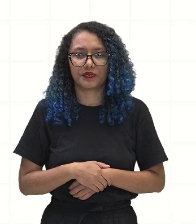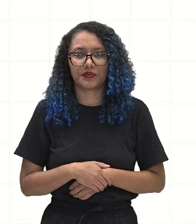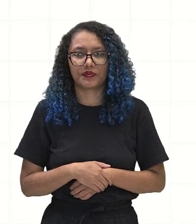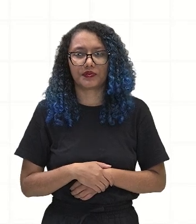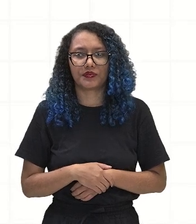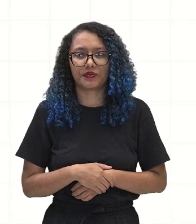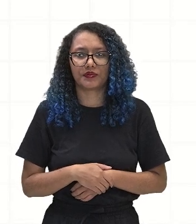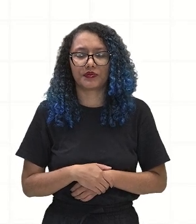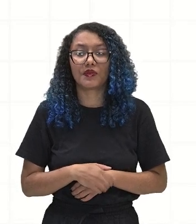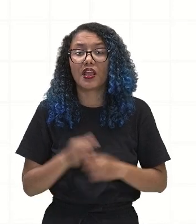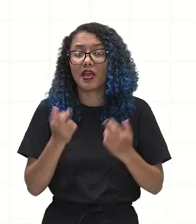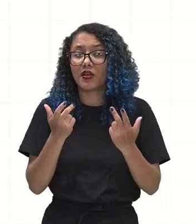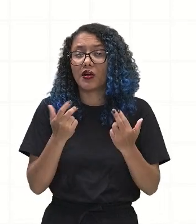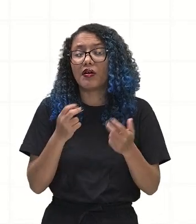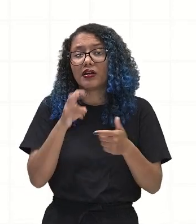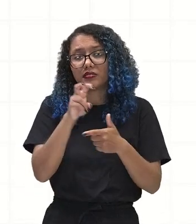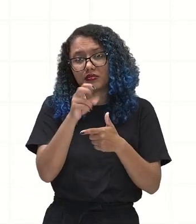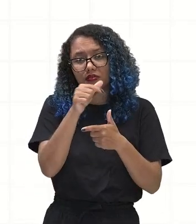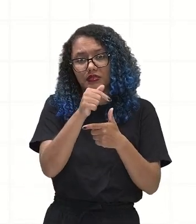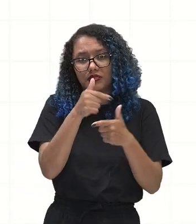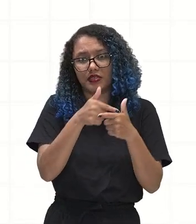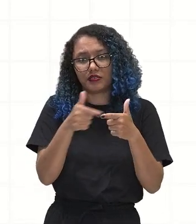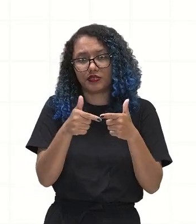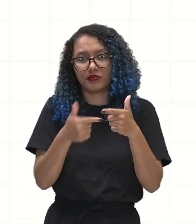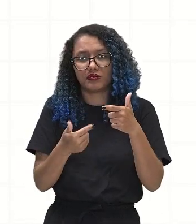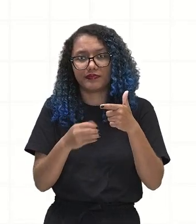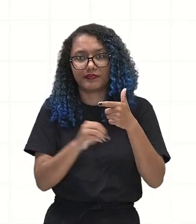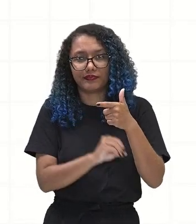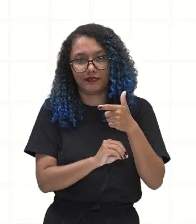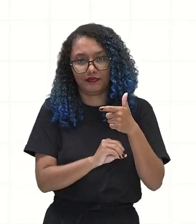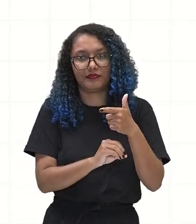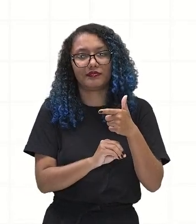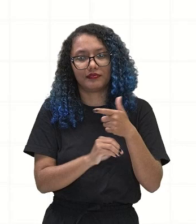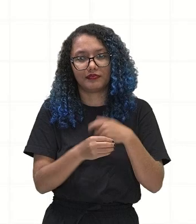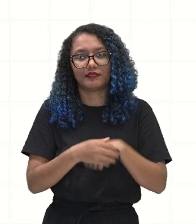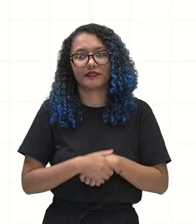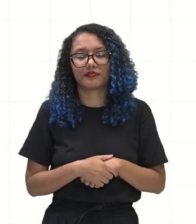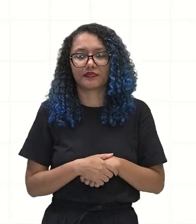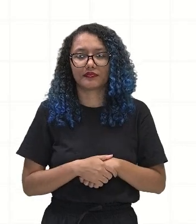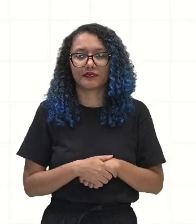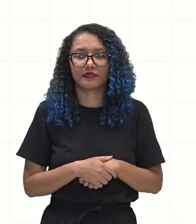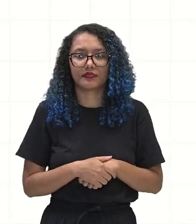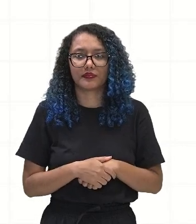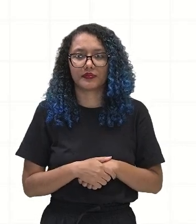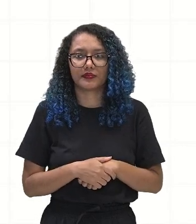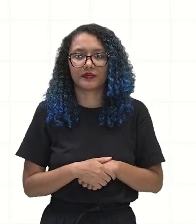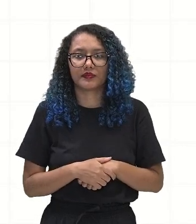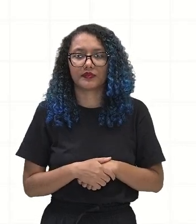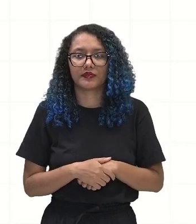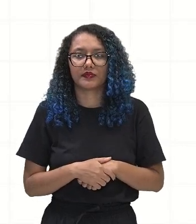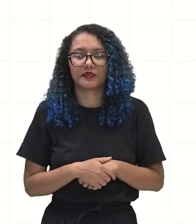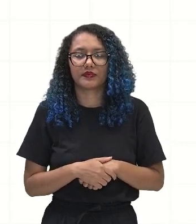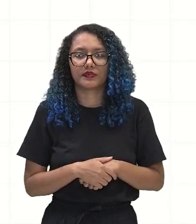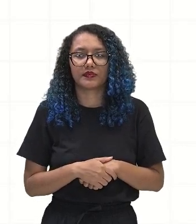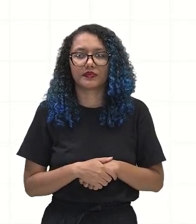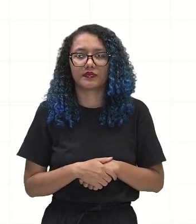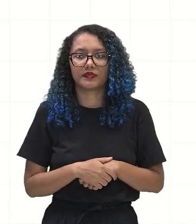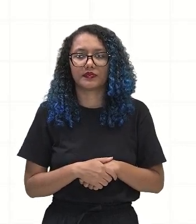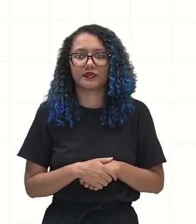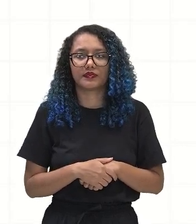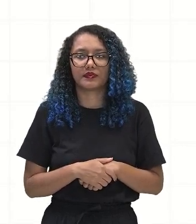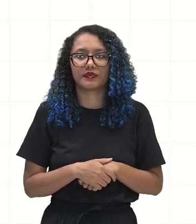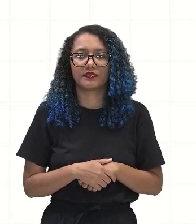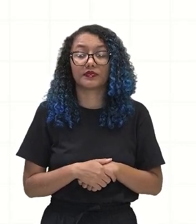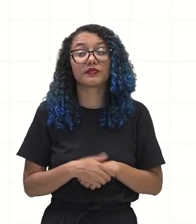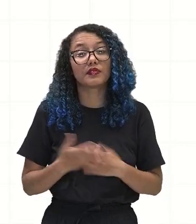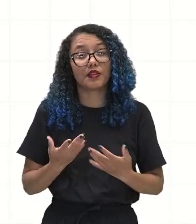Igual a 57 centésimos em fração, tá? Então, a porcentagem, ela é